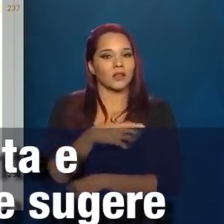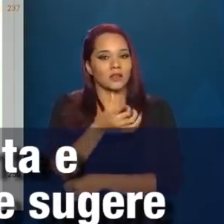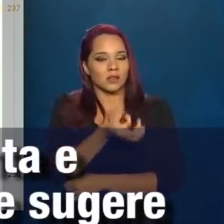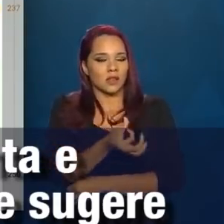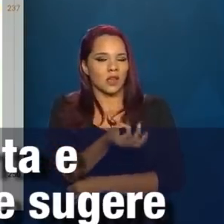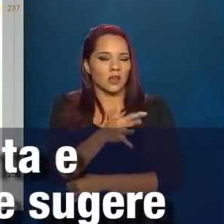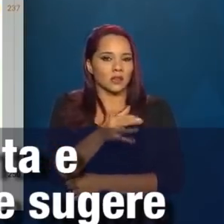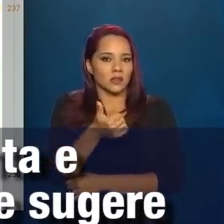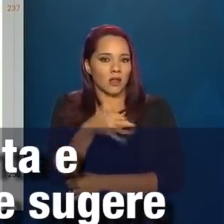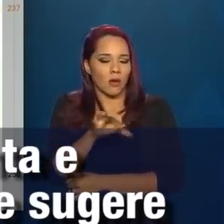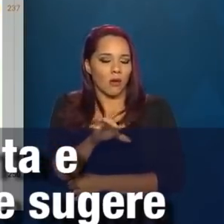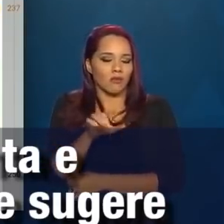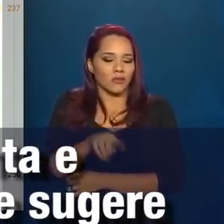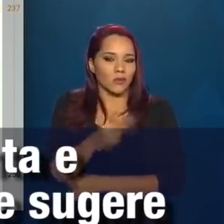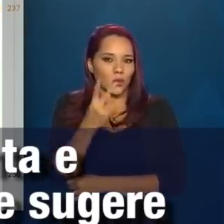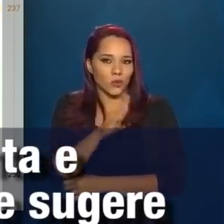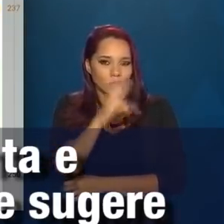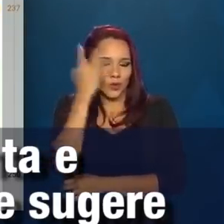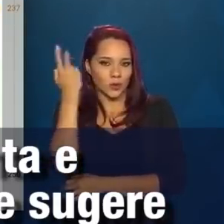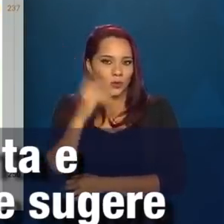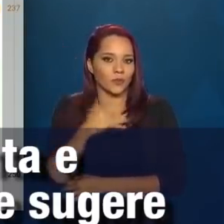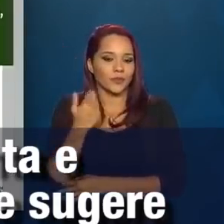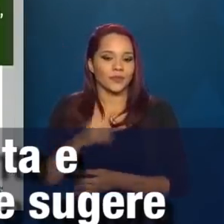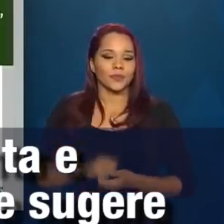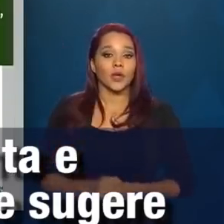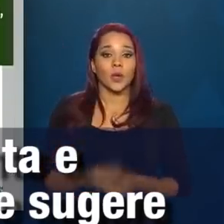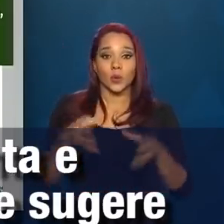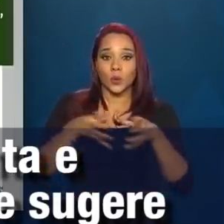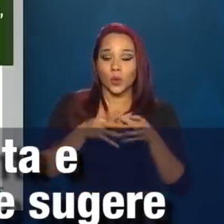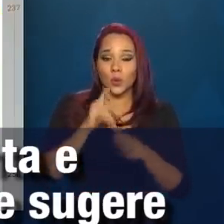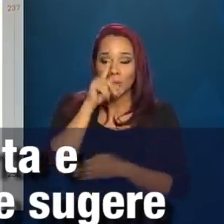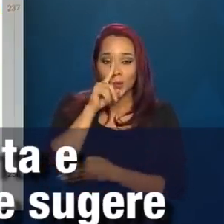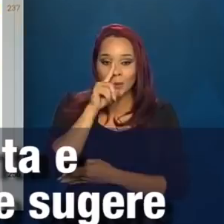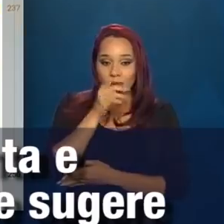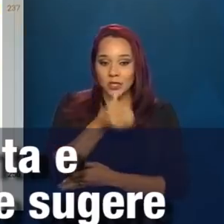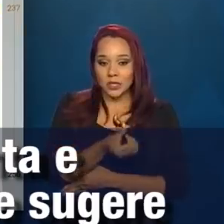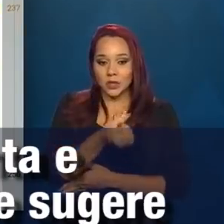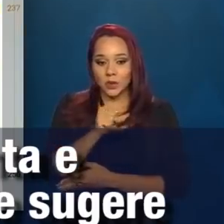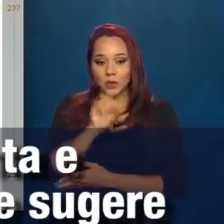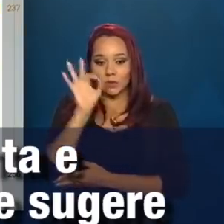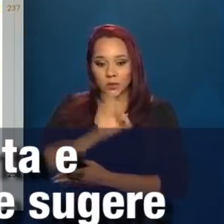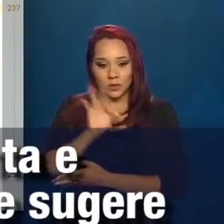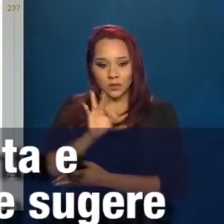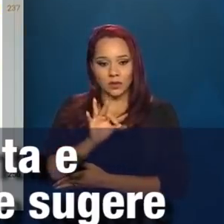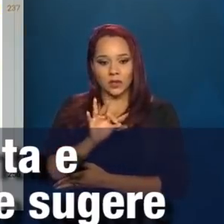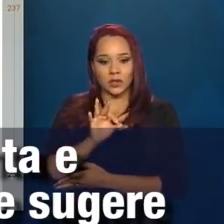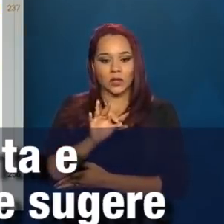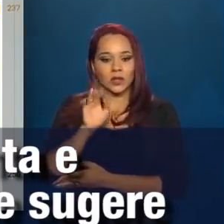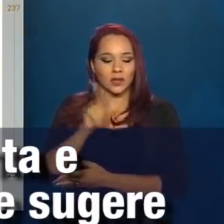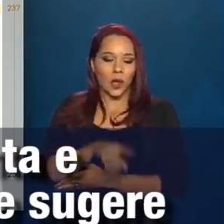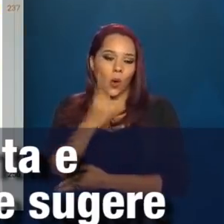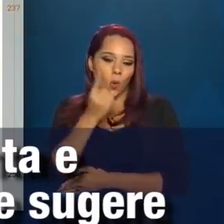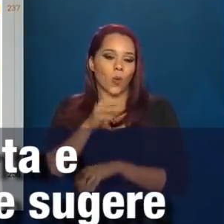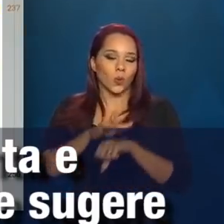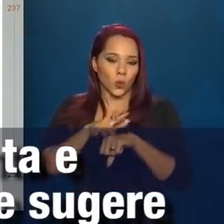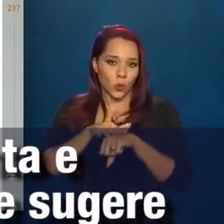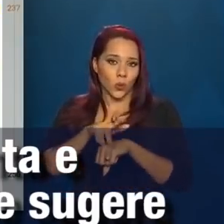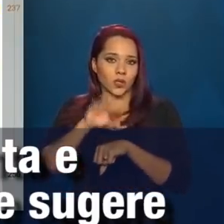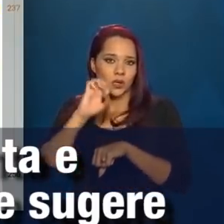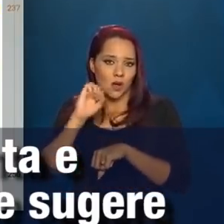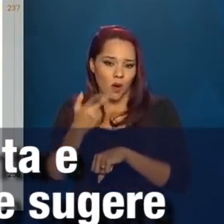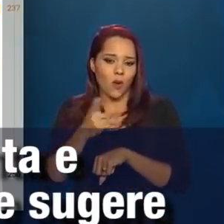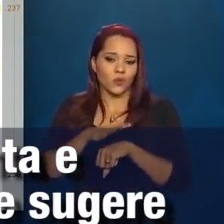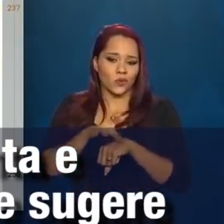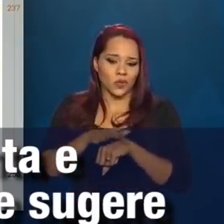2 casos. Dos grupos de risco, 78% representam pelo menos uma doença, uma condição